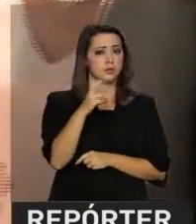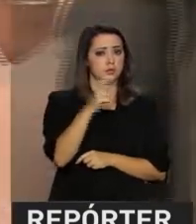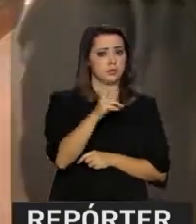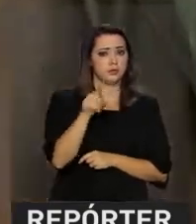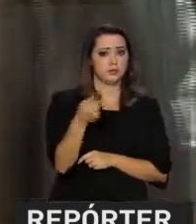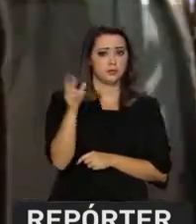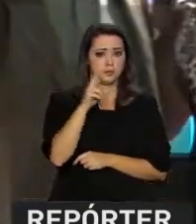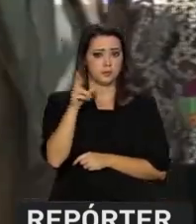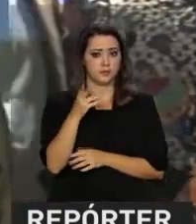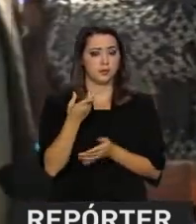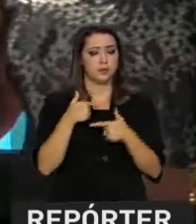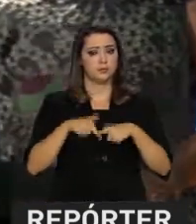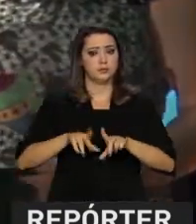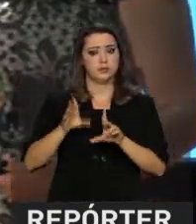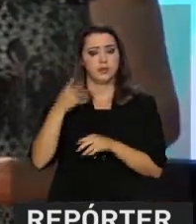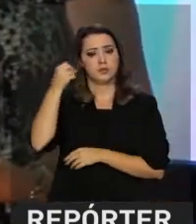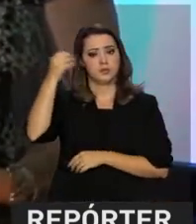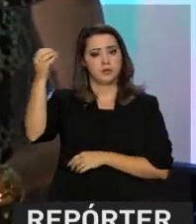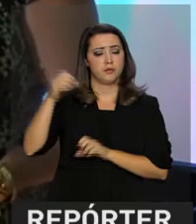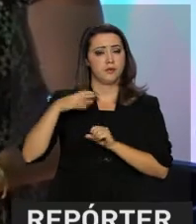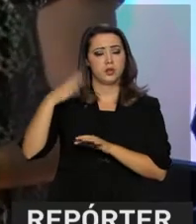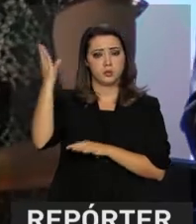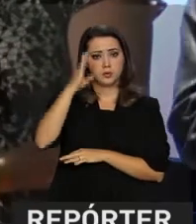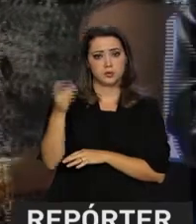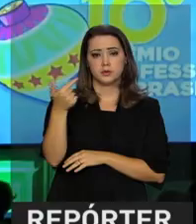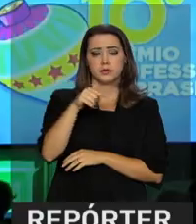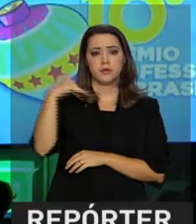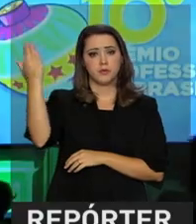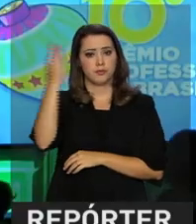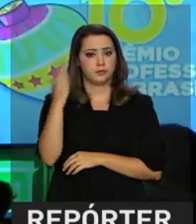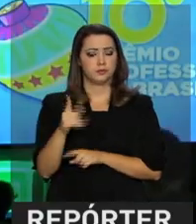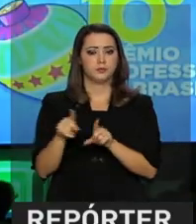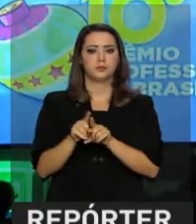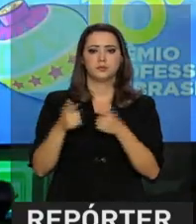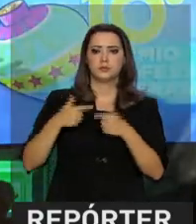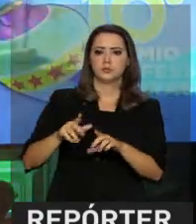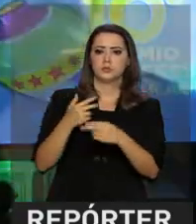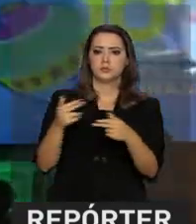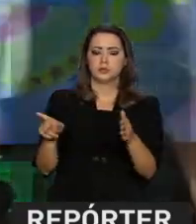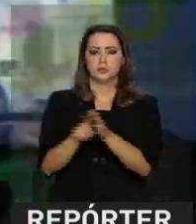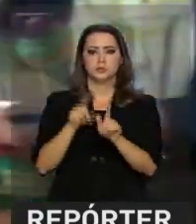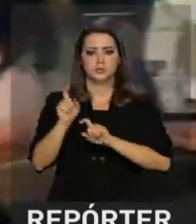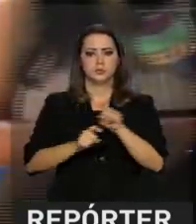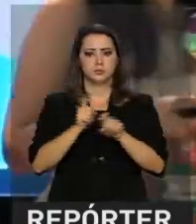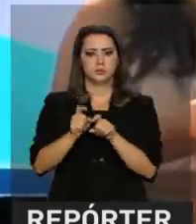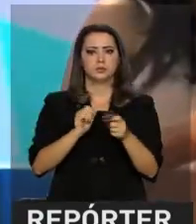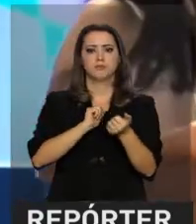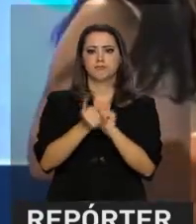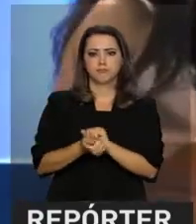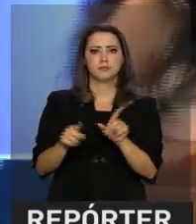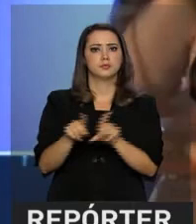R$ 255 mil em prêmios, viagens educativas pelo Brasil e pelo exterior, além de equipamentos de informática e